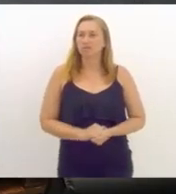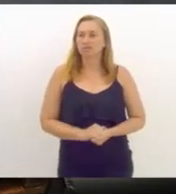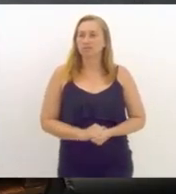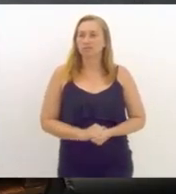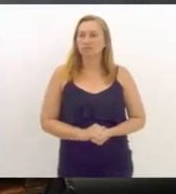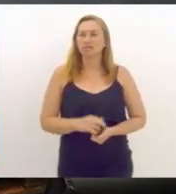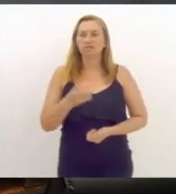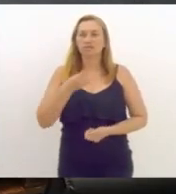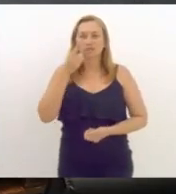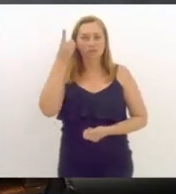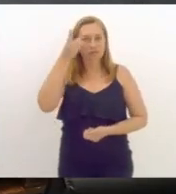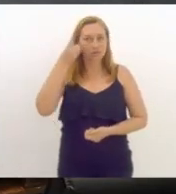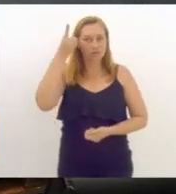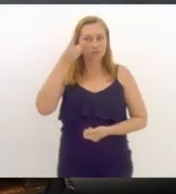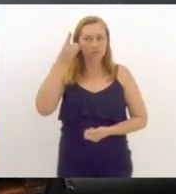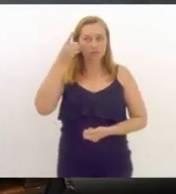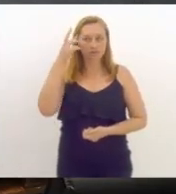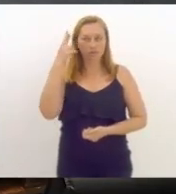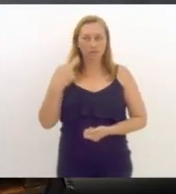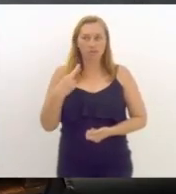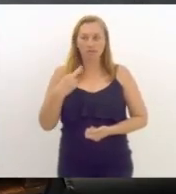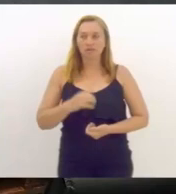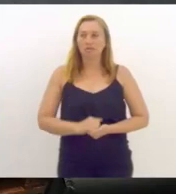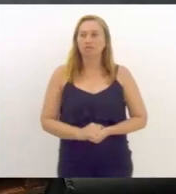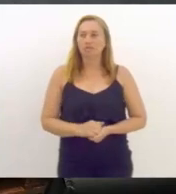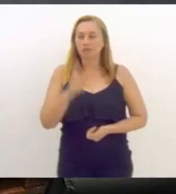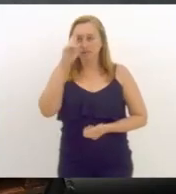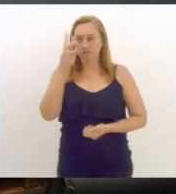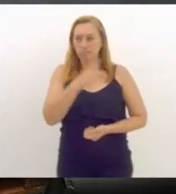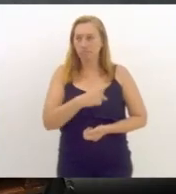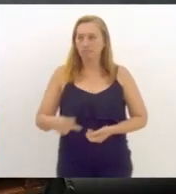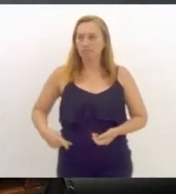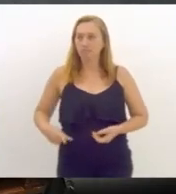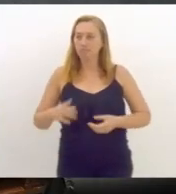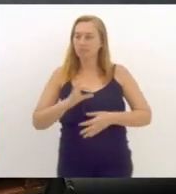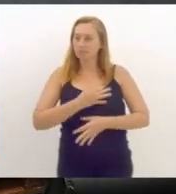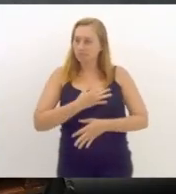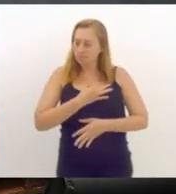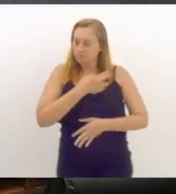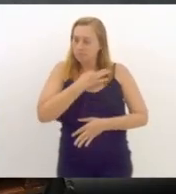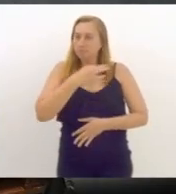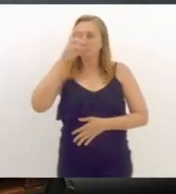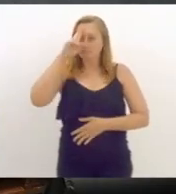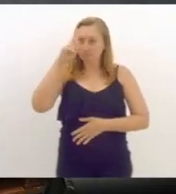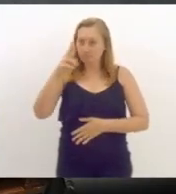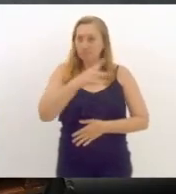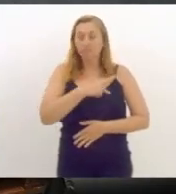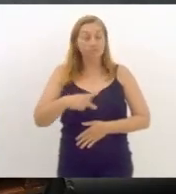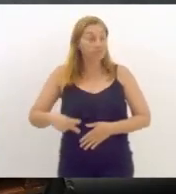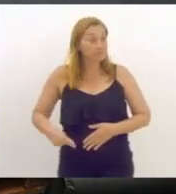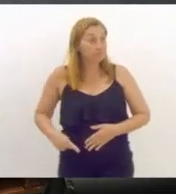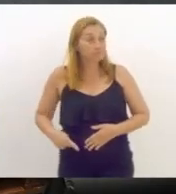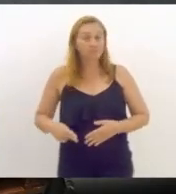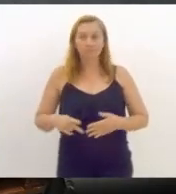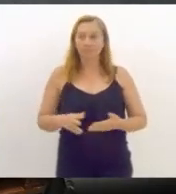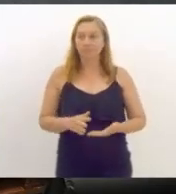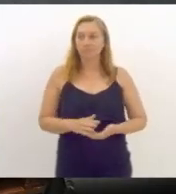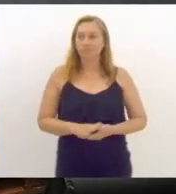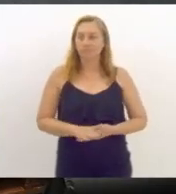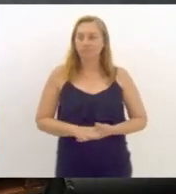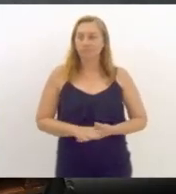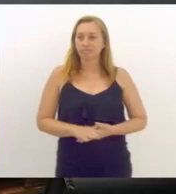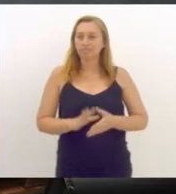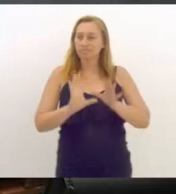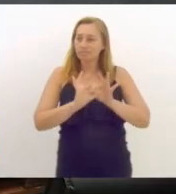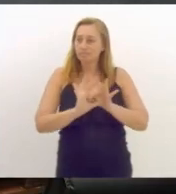Deputado Renato a Souza senhor presidente a medalha que vossa excelência de maneira muito democrática